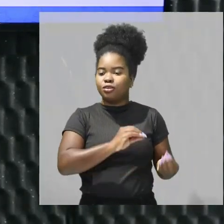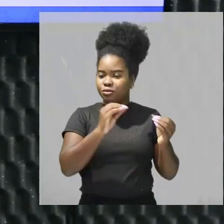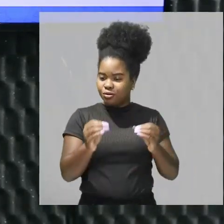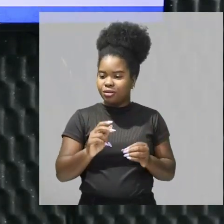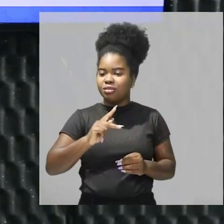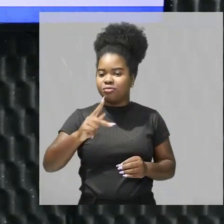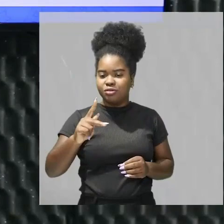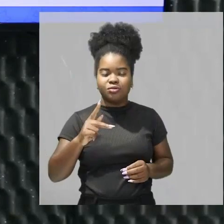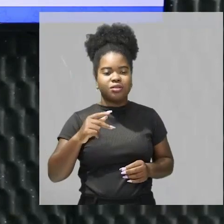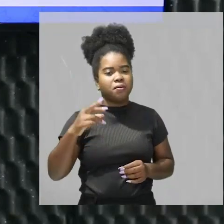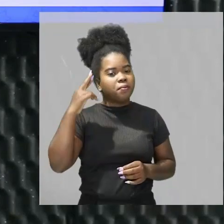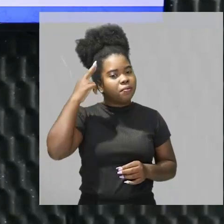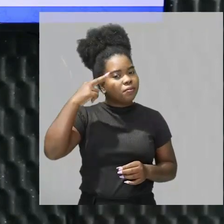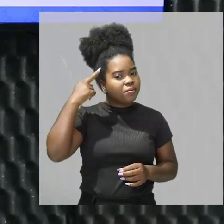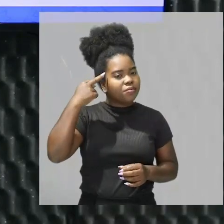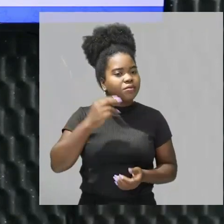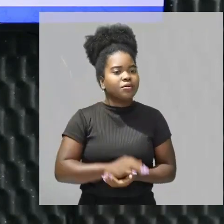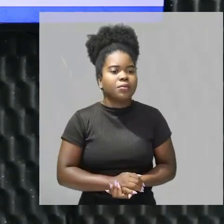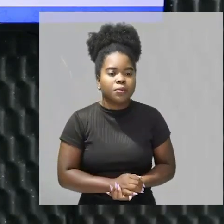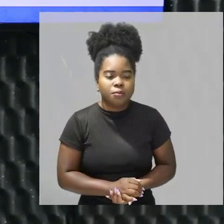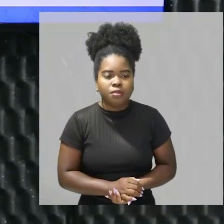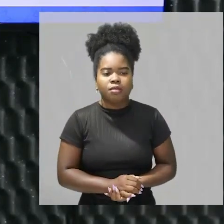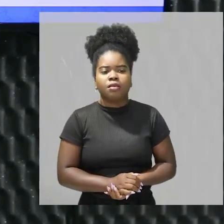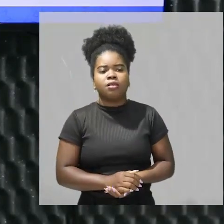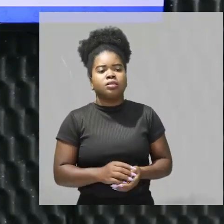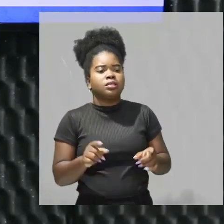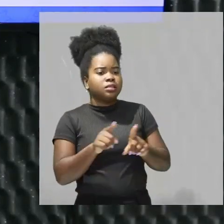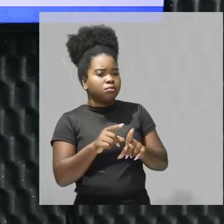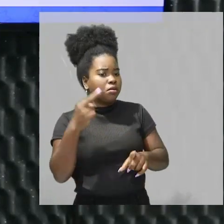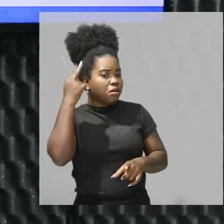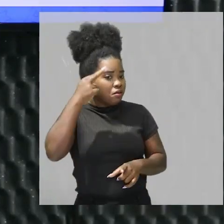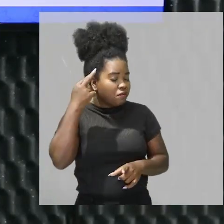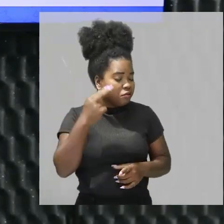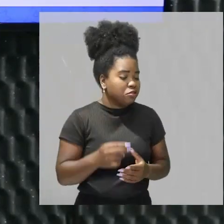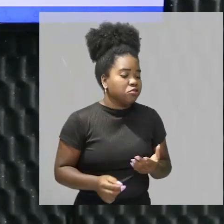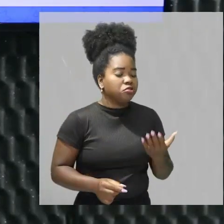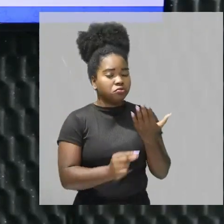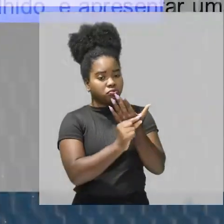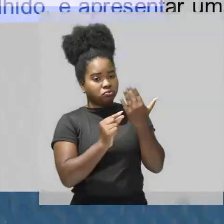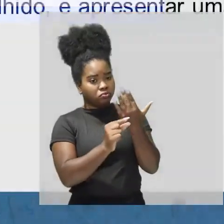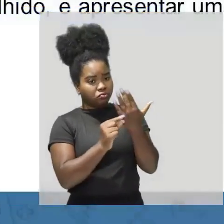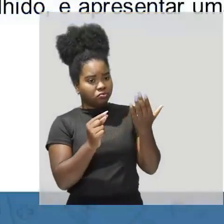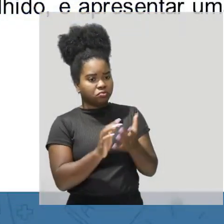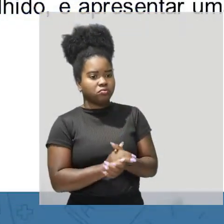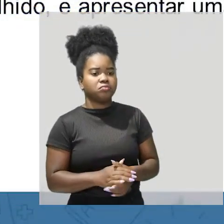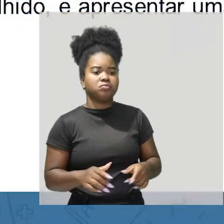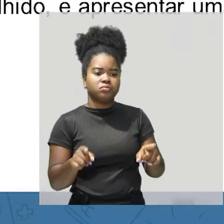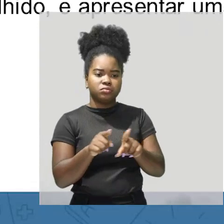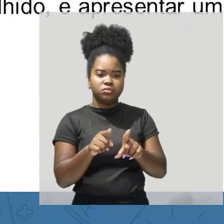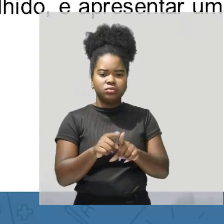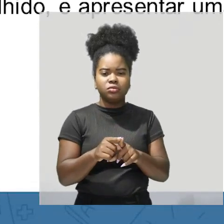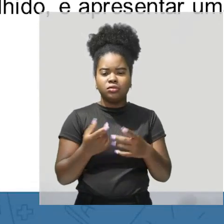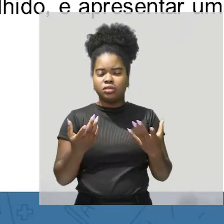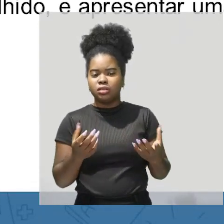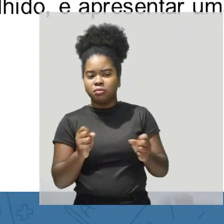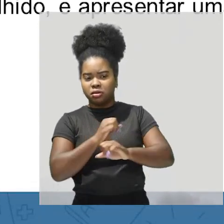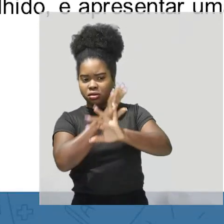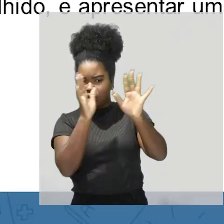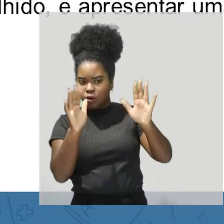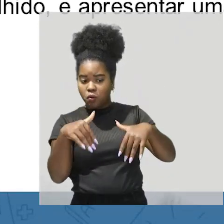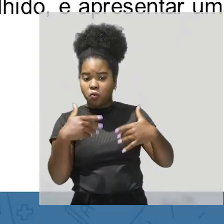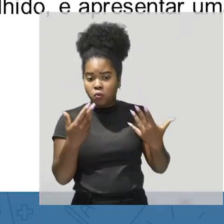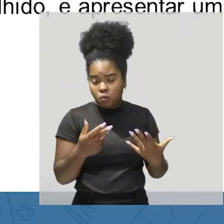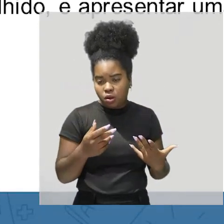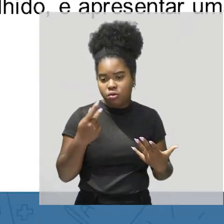ponto de vista. Refletir sobre o posicionamento dos autores dos textos motivadores e definir com muita clareza qual vai ser o